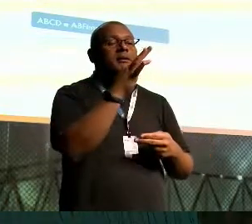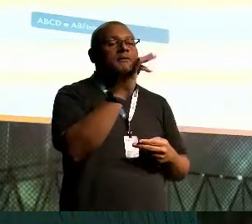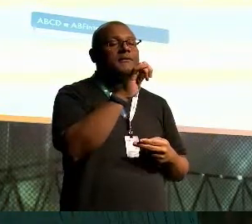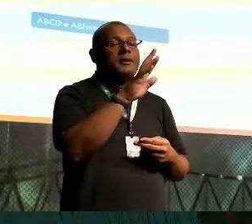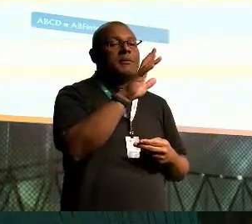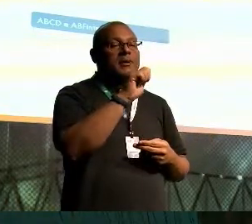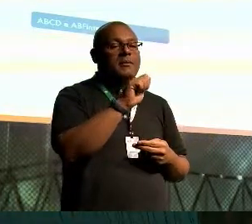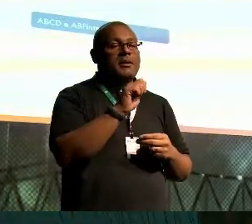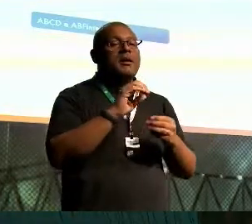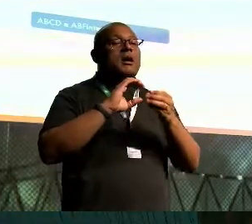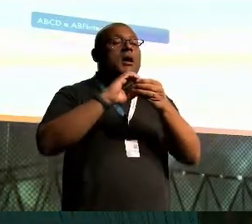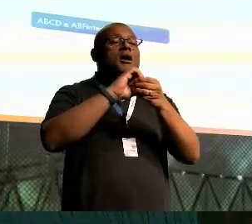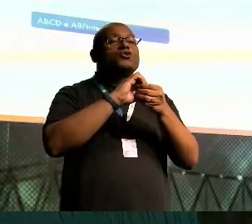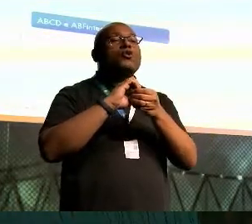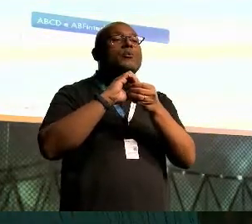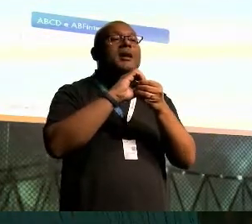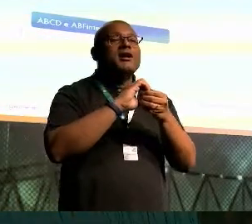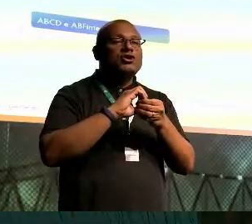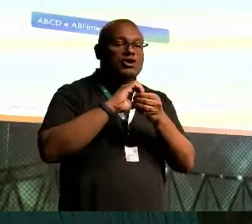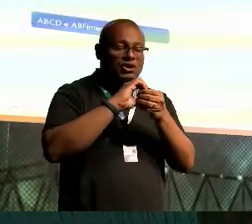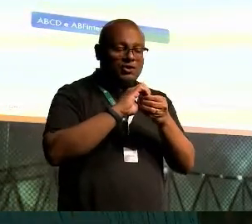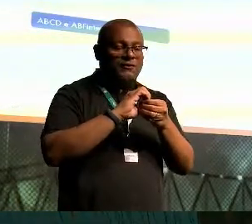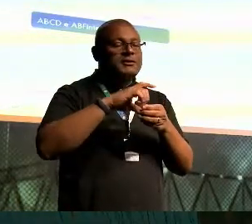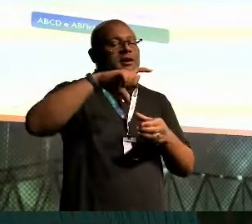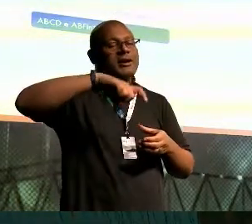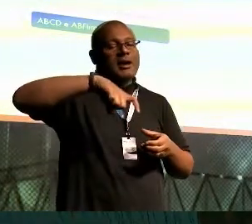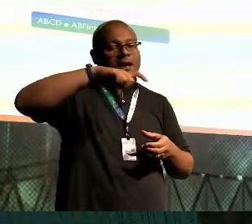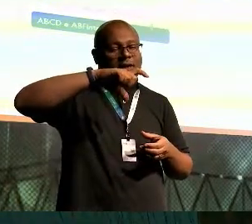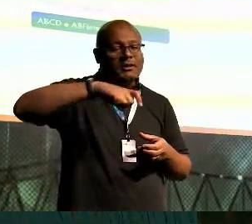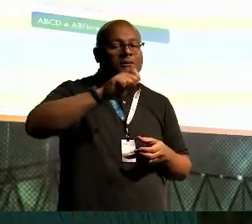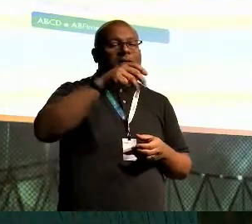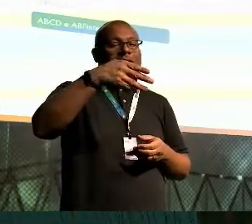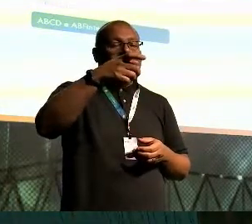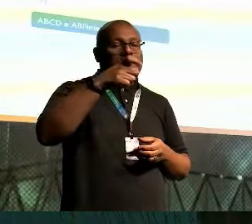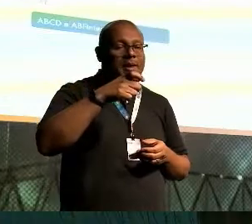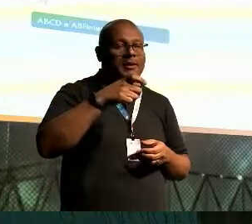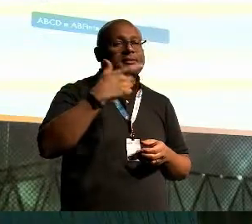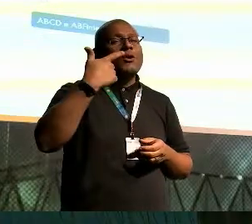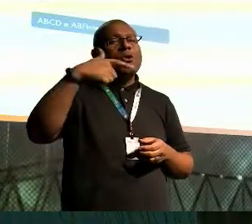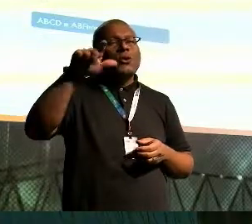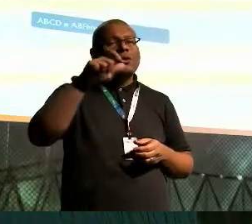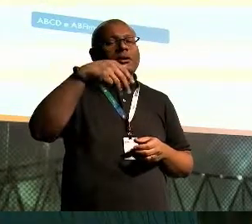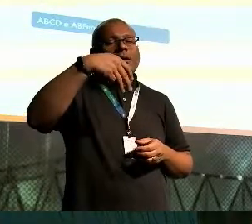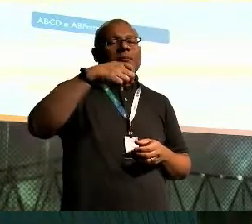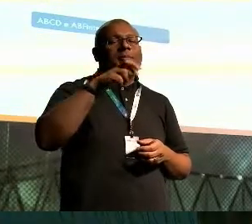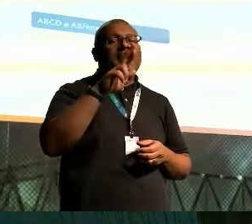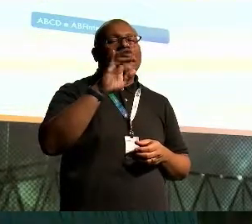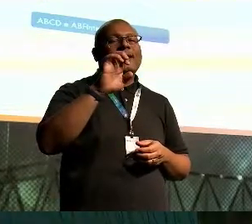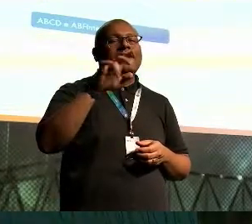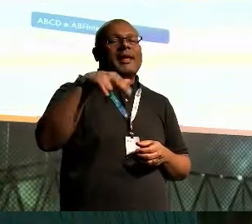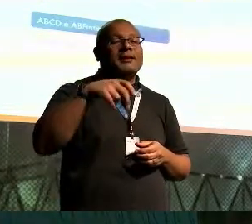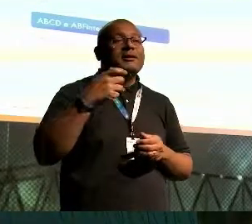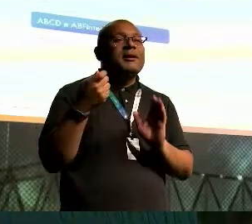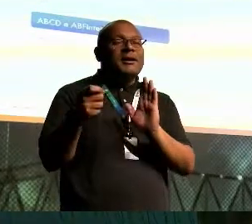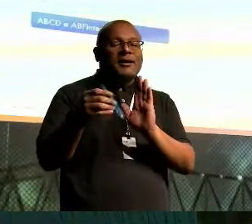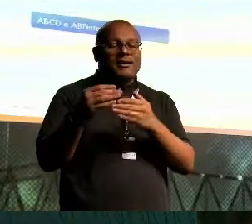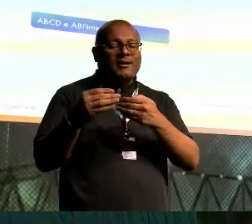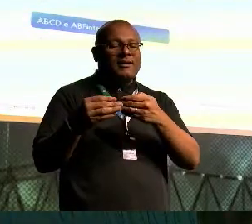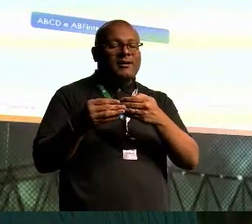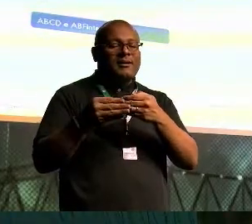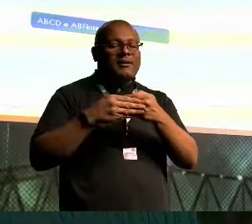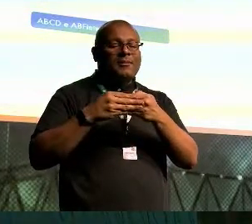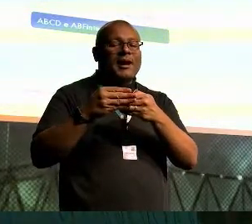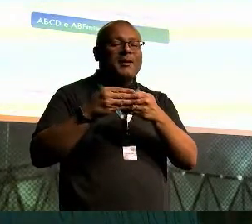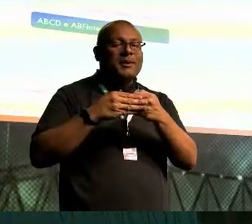as cooperativas, a Bex, cartões de crédito, aí tem a Bipag, a Branet, a Marenet, que são os meios de pagamento, e, por